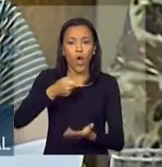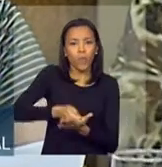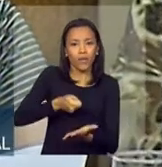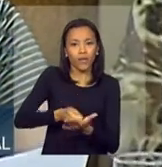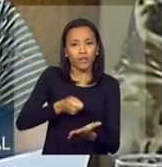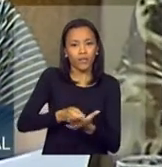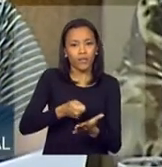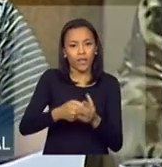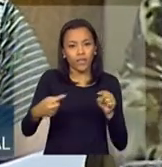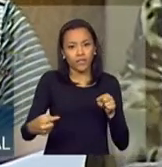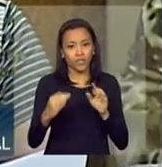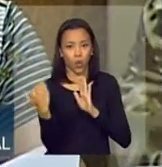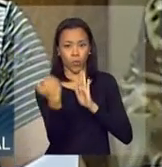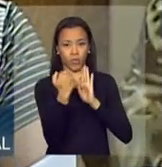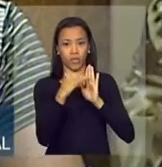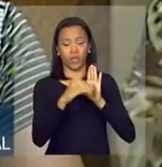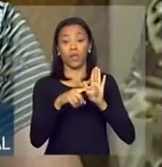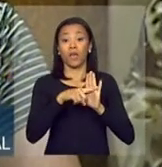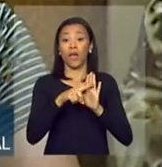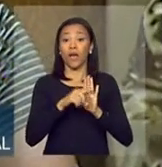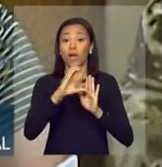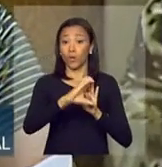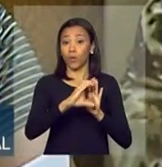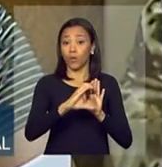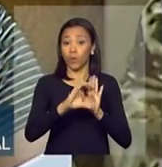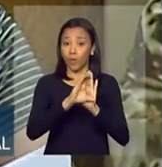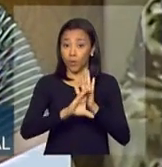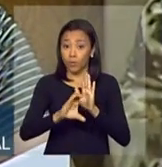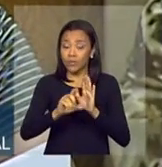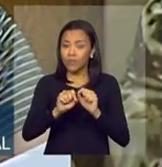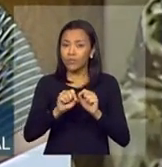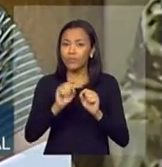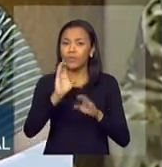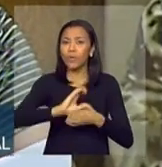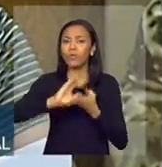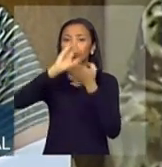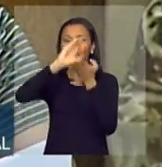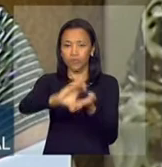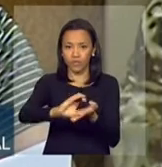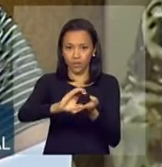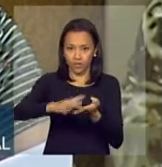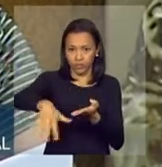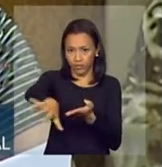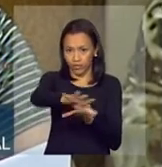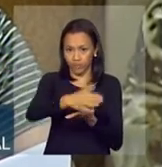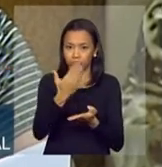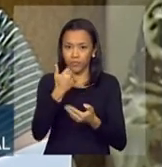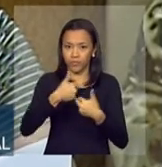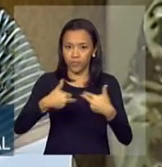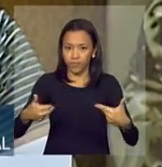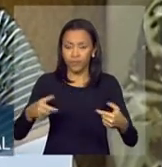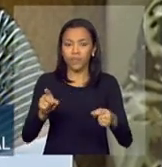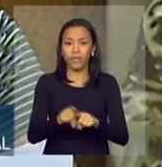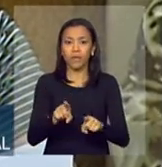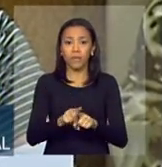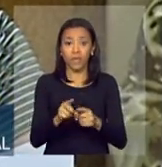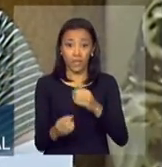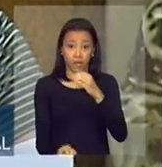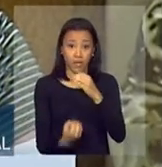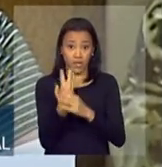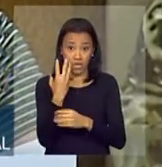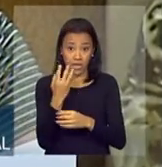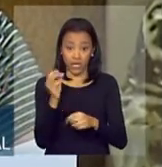da constituição dos Conselhos de Segurança Alimentar e Nutricional. Proposta de criar um GT